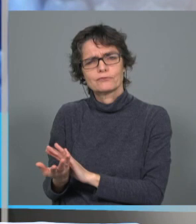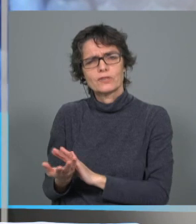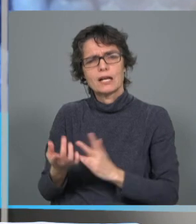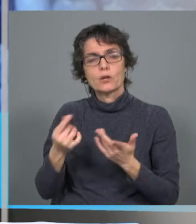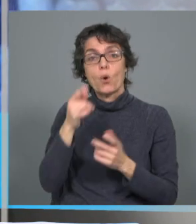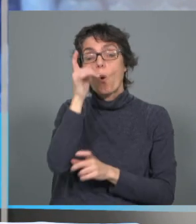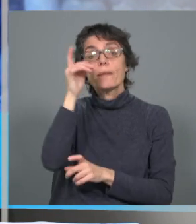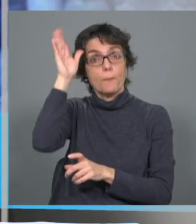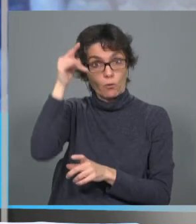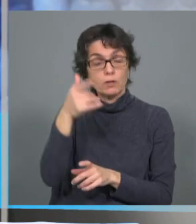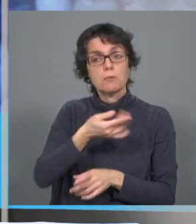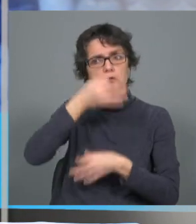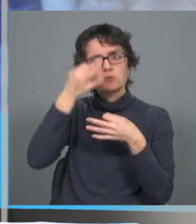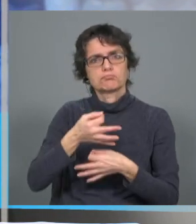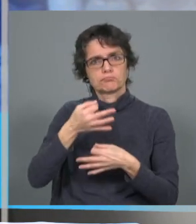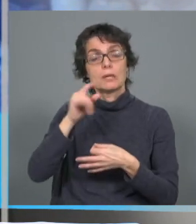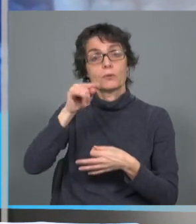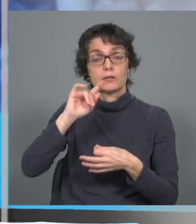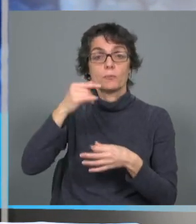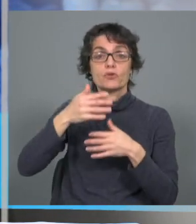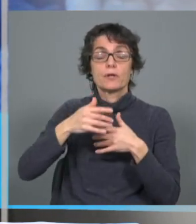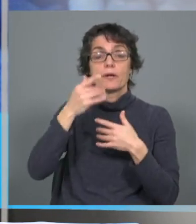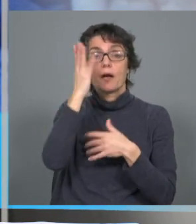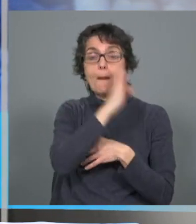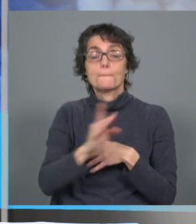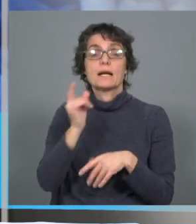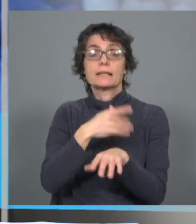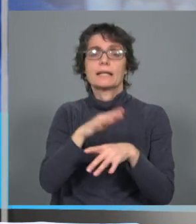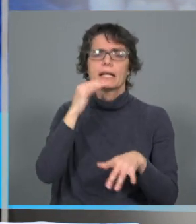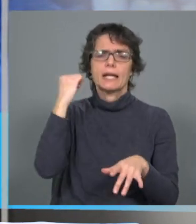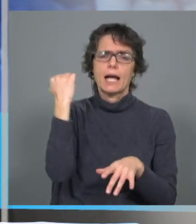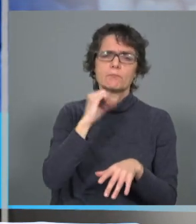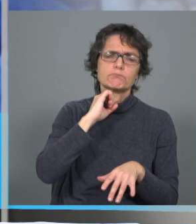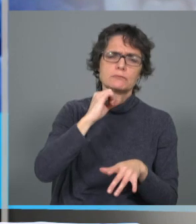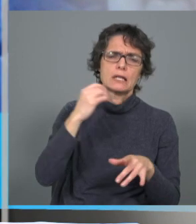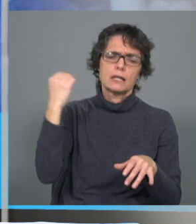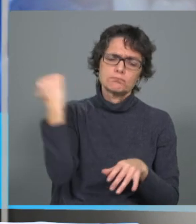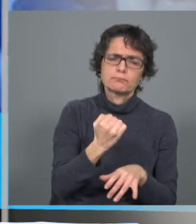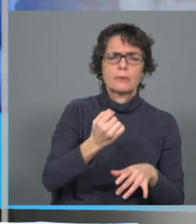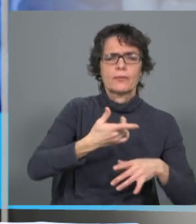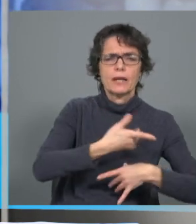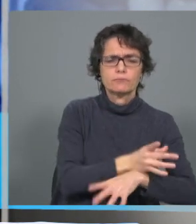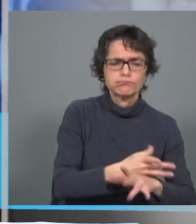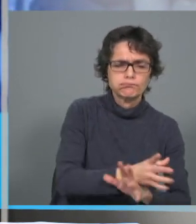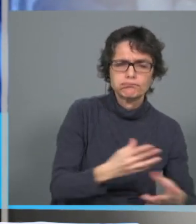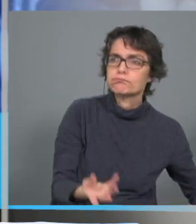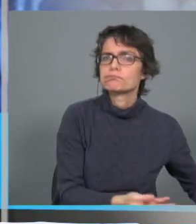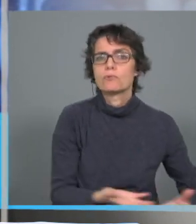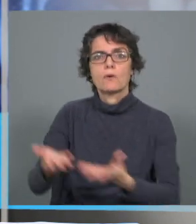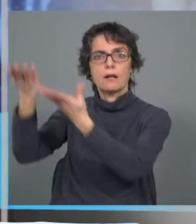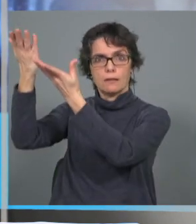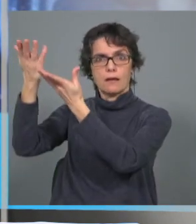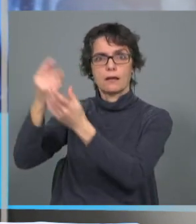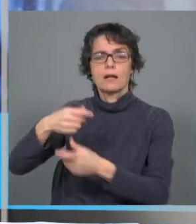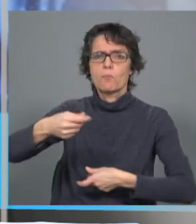para trazer um animal debaixo do braço, vá lá. Era mesmo preciso que houvessem vendedores dos animais, que